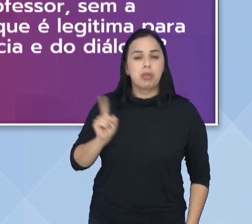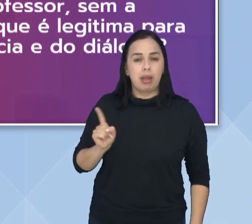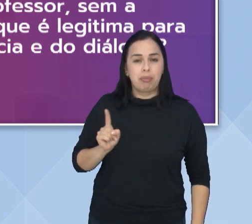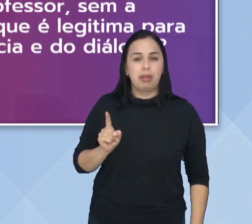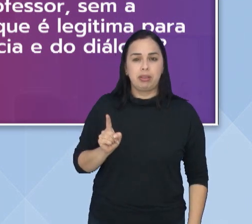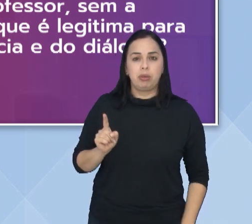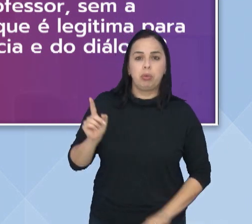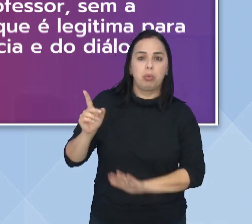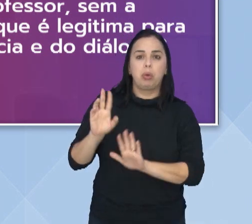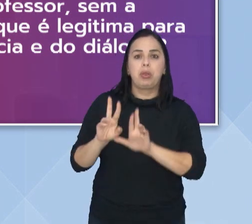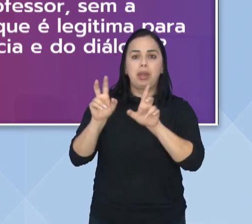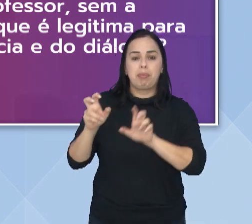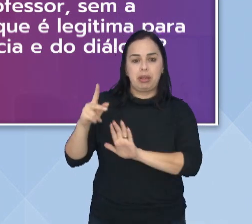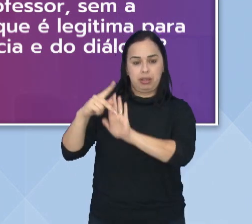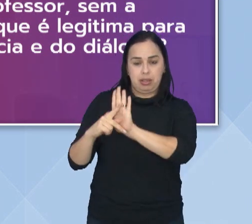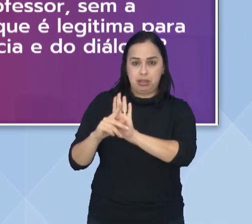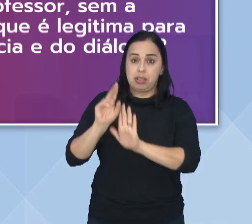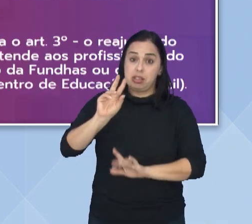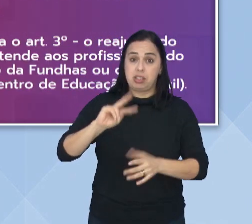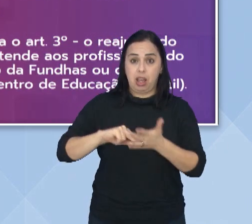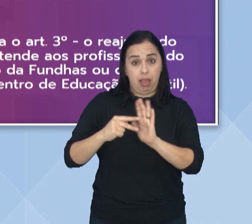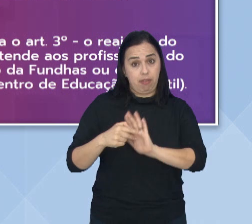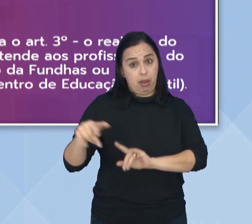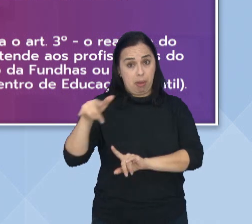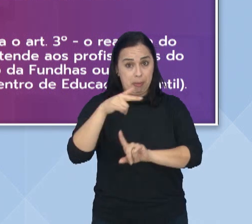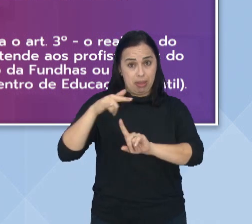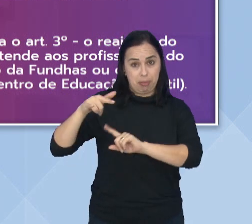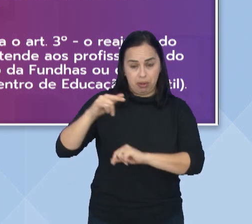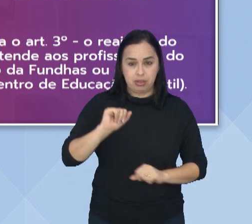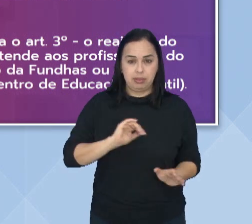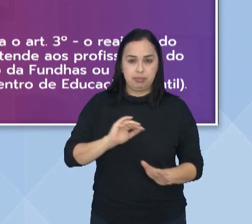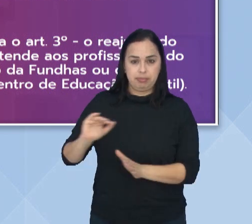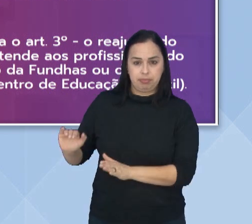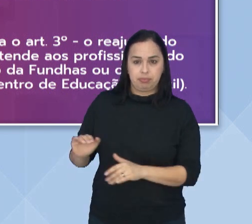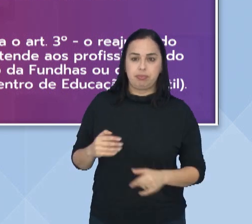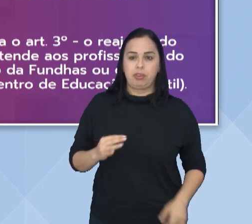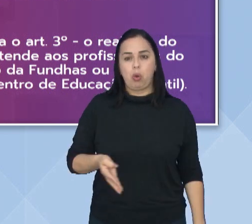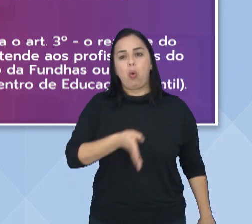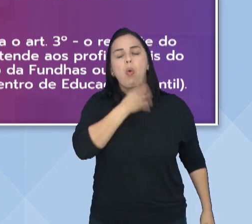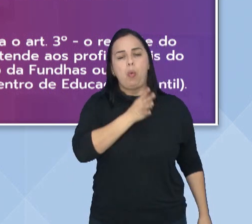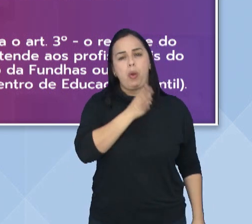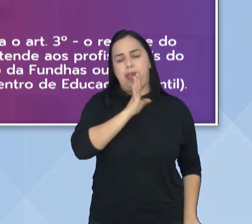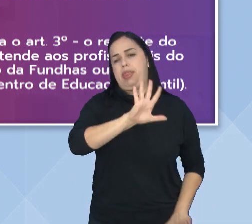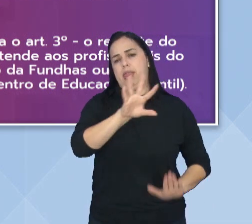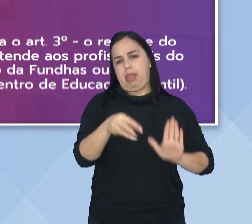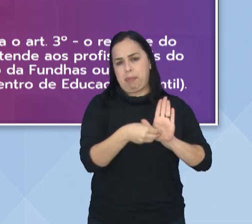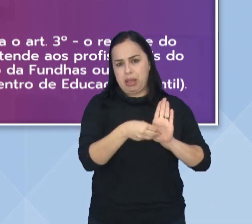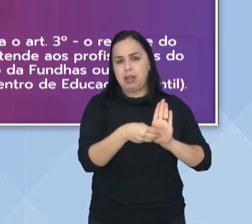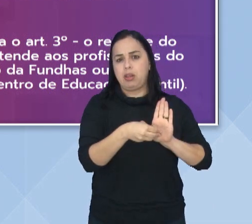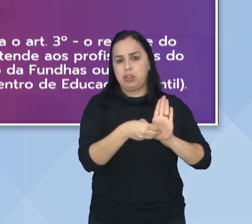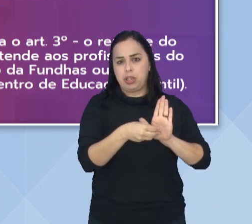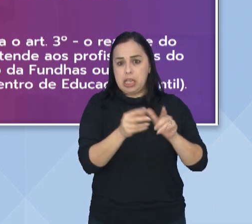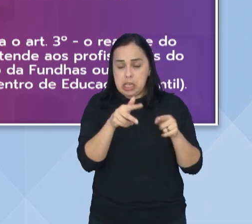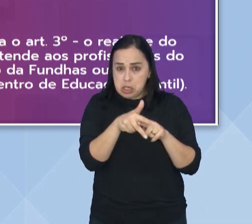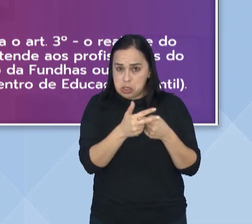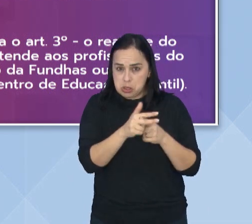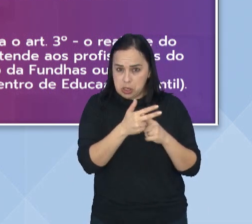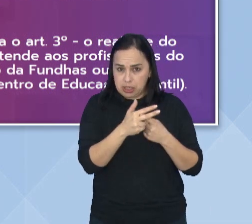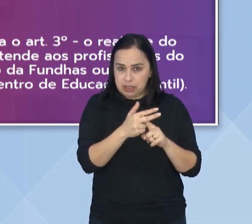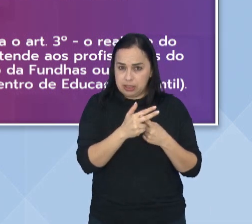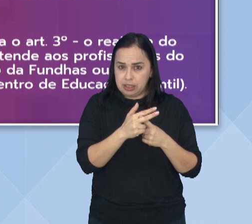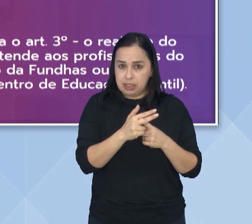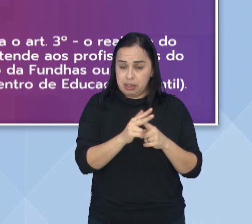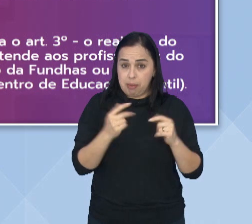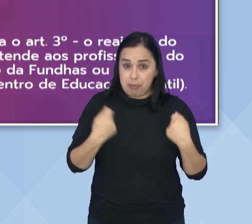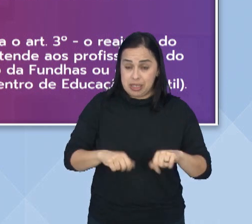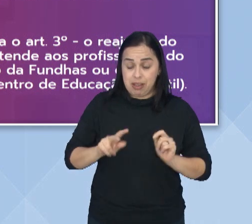esse projeto. É uma manobra. Pode passar? Conheça as emendas para corrigir as falhas